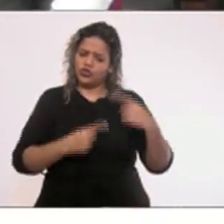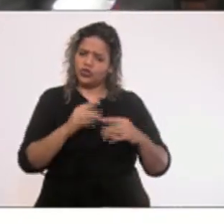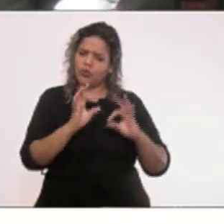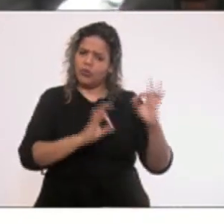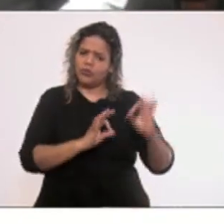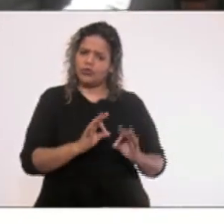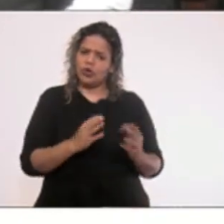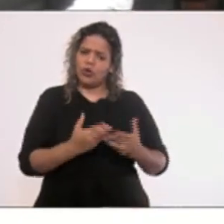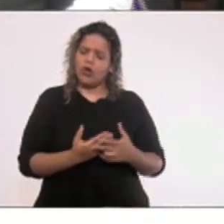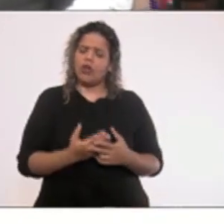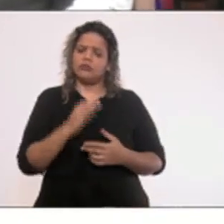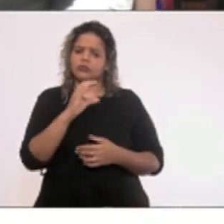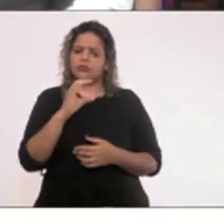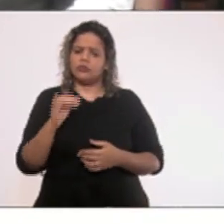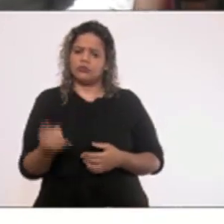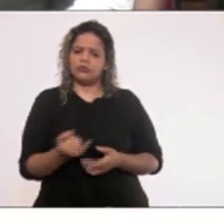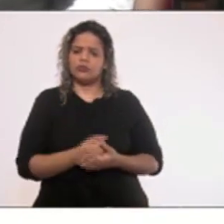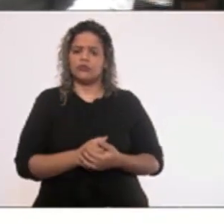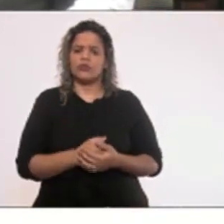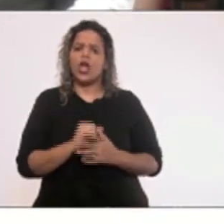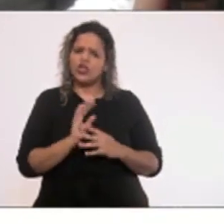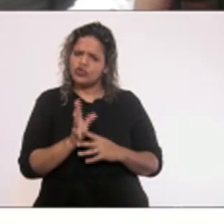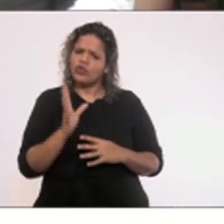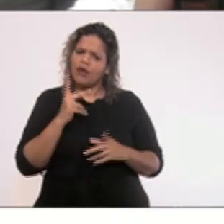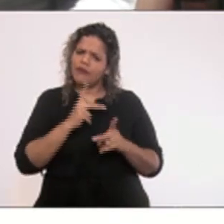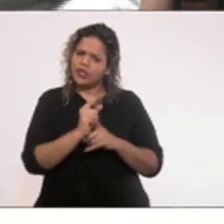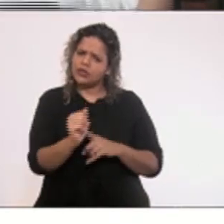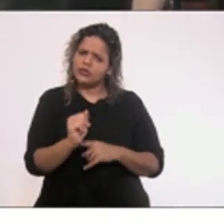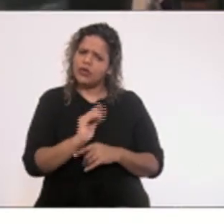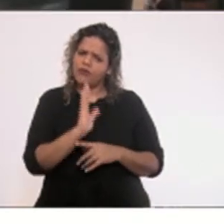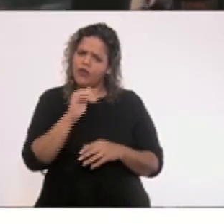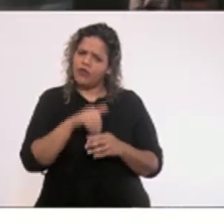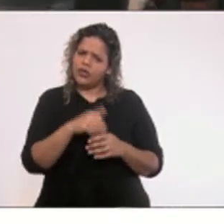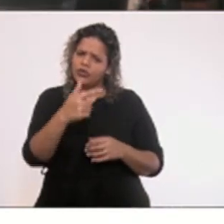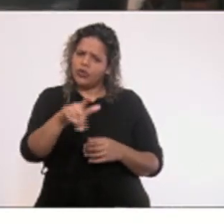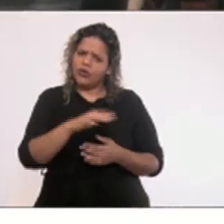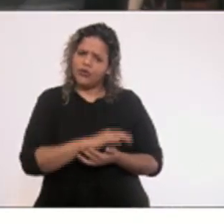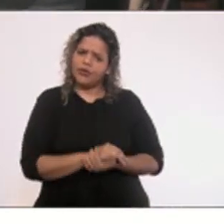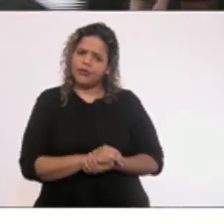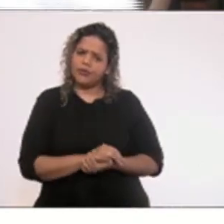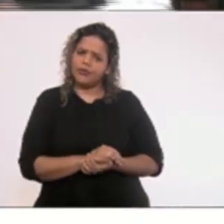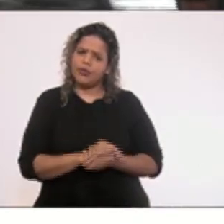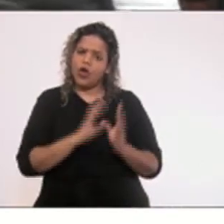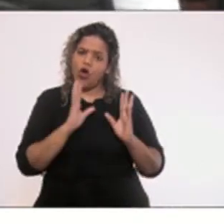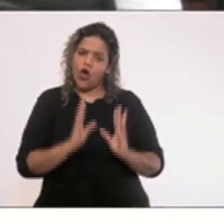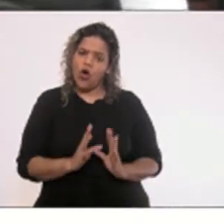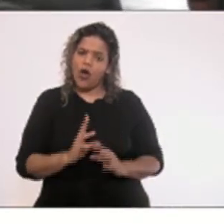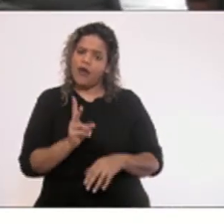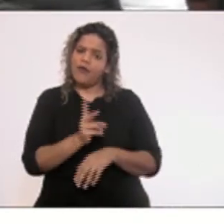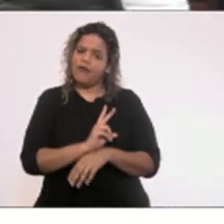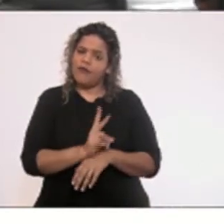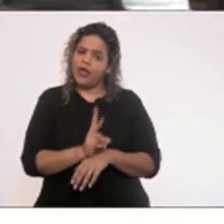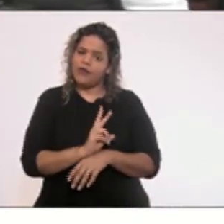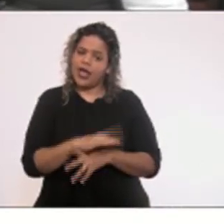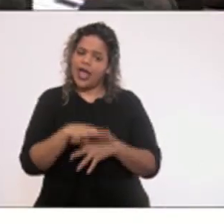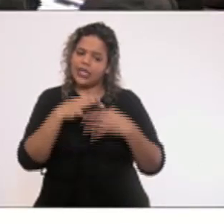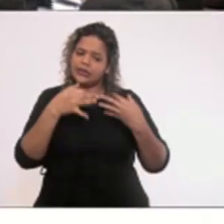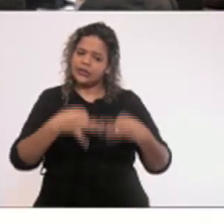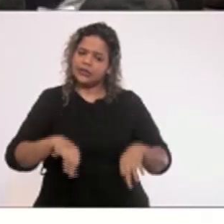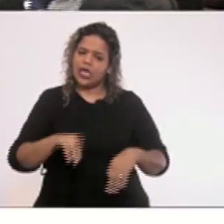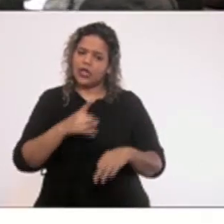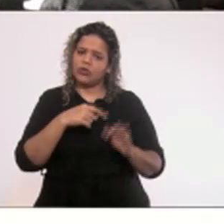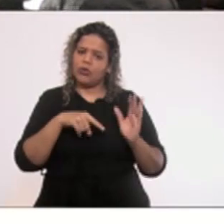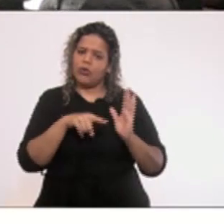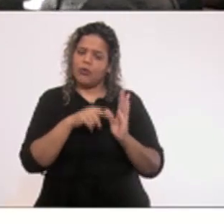projeto, agora em votação. Verificação. Não, já está vencido. Nós vamos votar de novo, você... Olha só, verificação é no momento exato que se